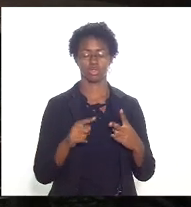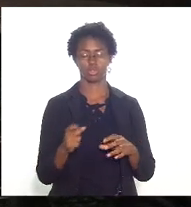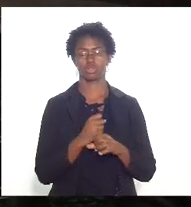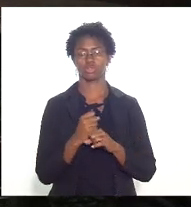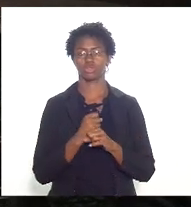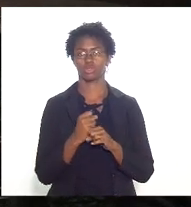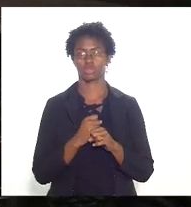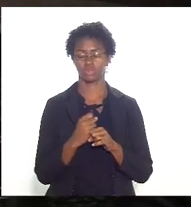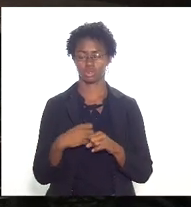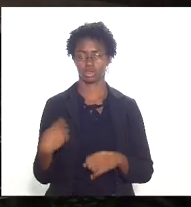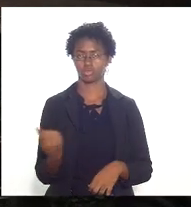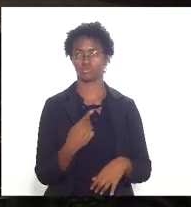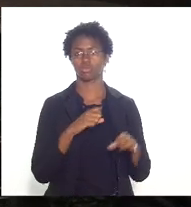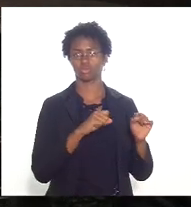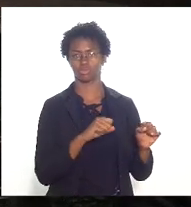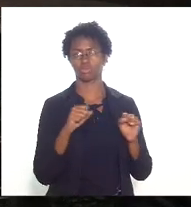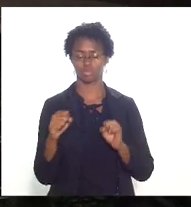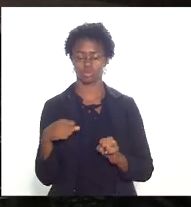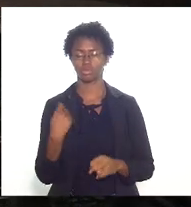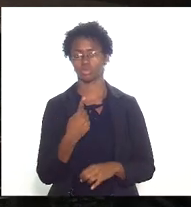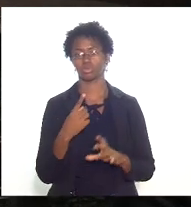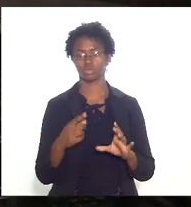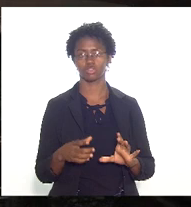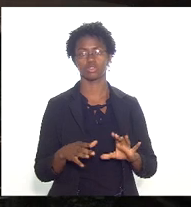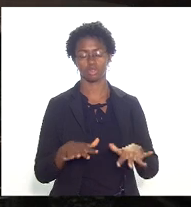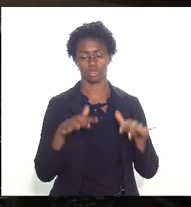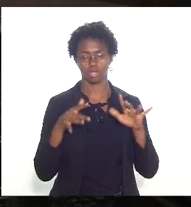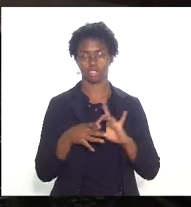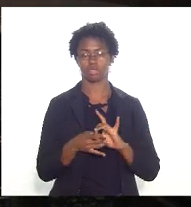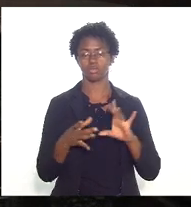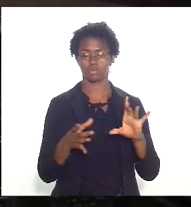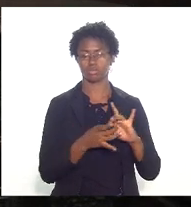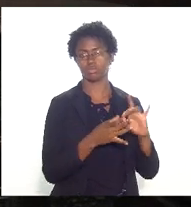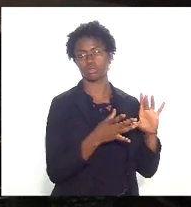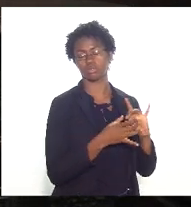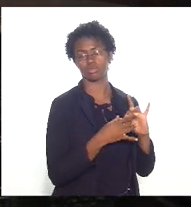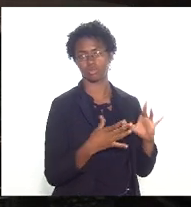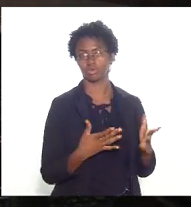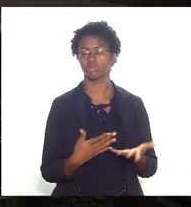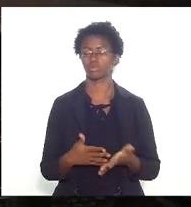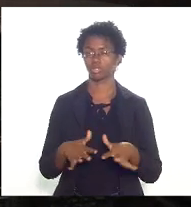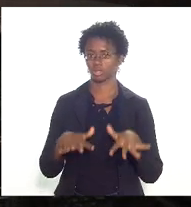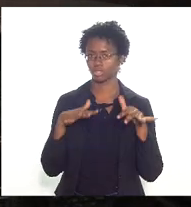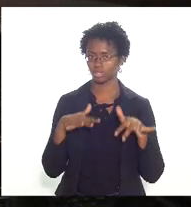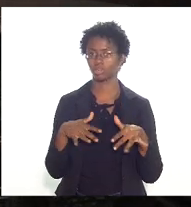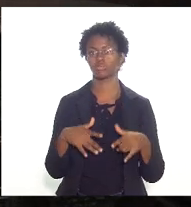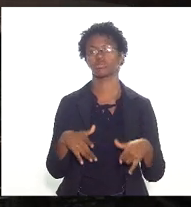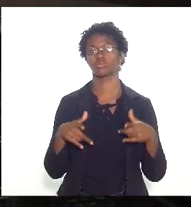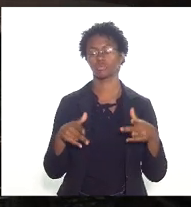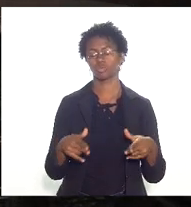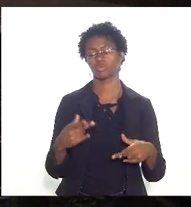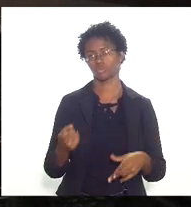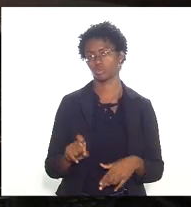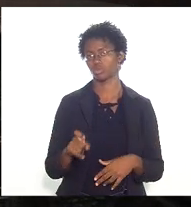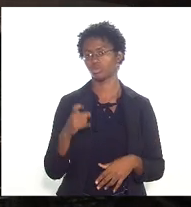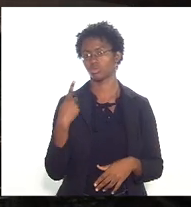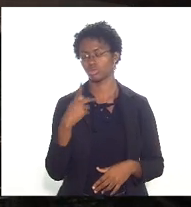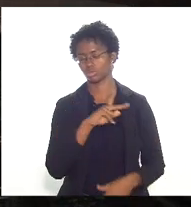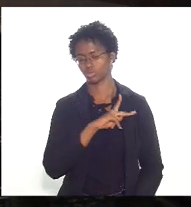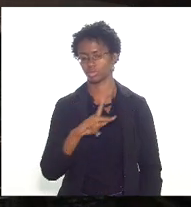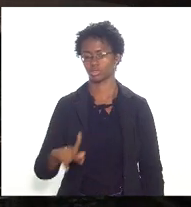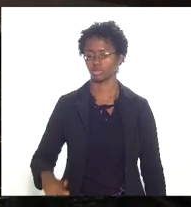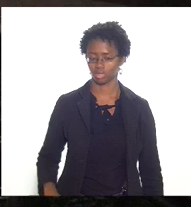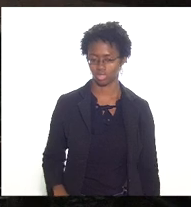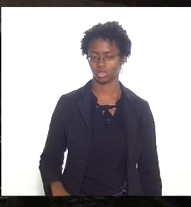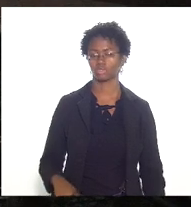fez diversas audiências públicas podem se a pública no qual até o o joelho Cabral